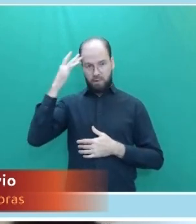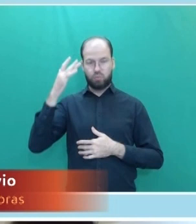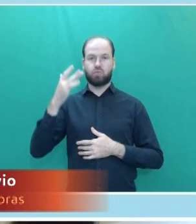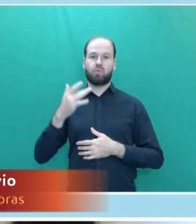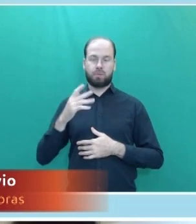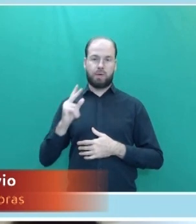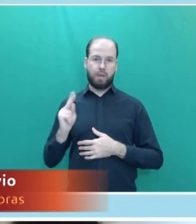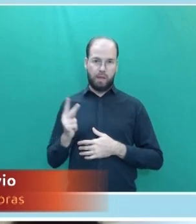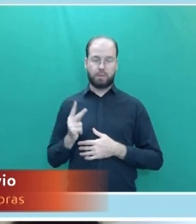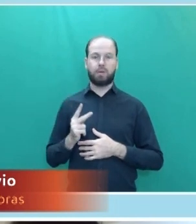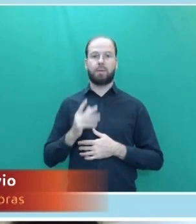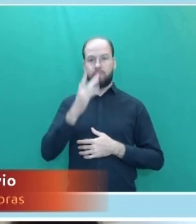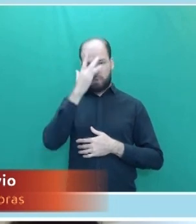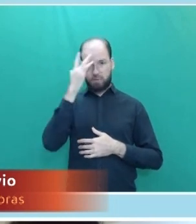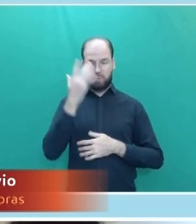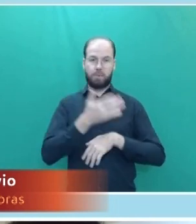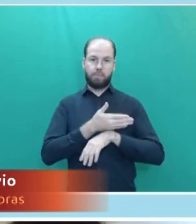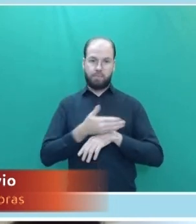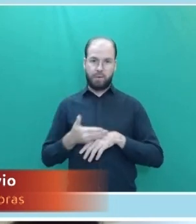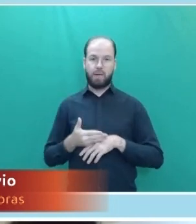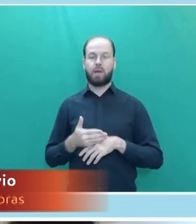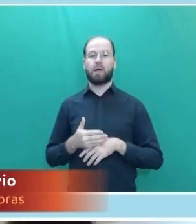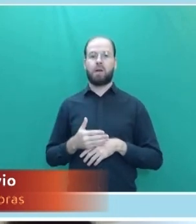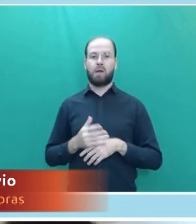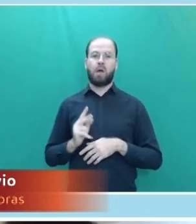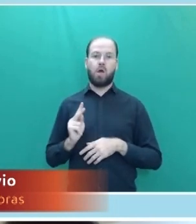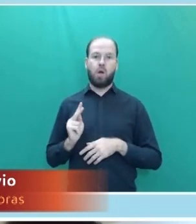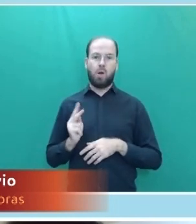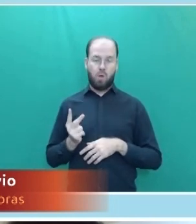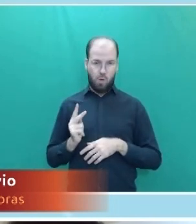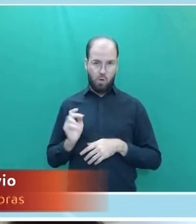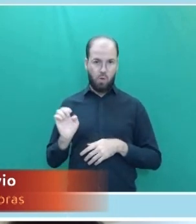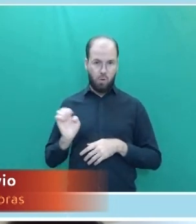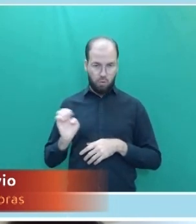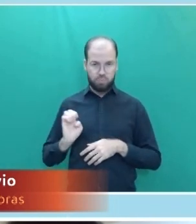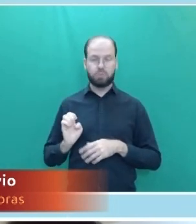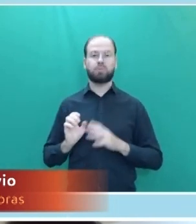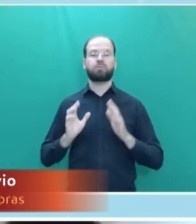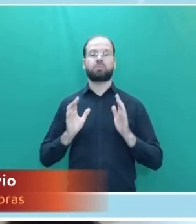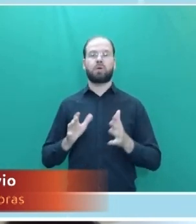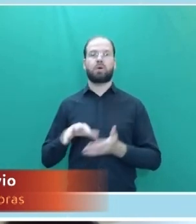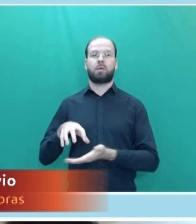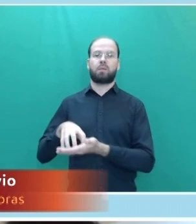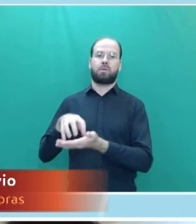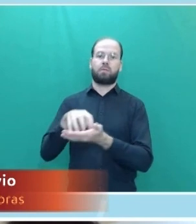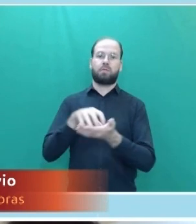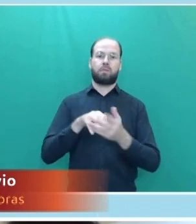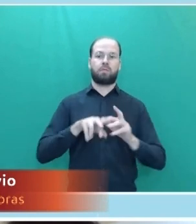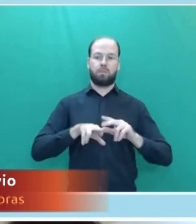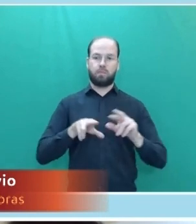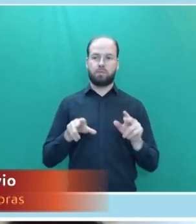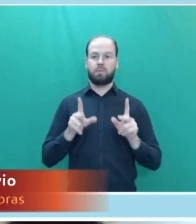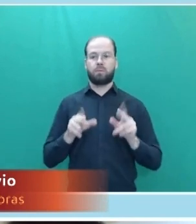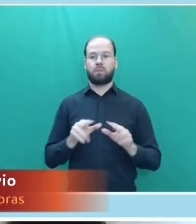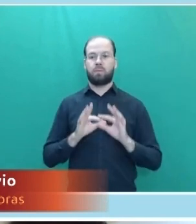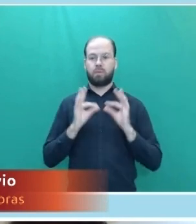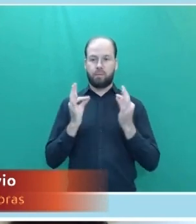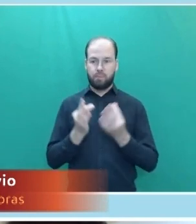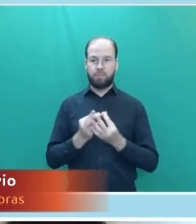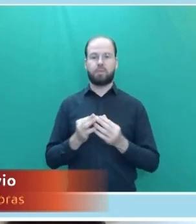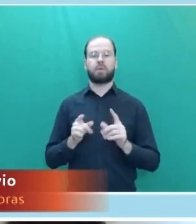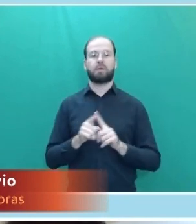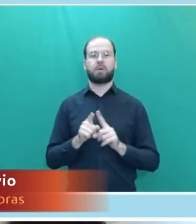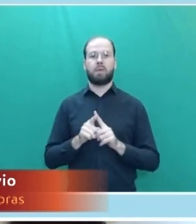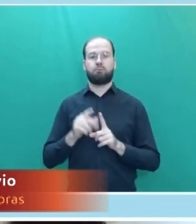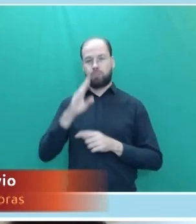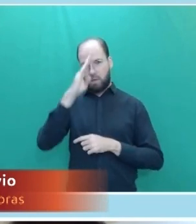brancas, homossexuais, que já estão inseridas em várias instituições, como a família, como a academia,